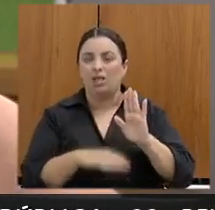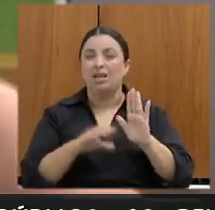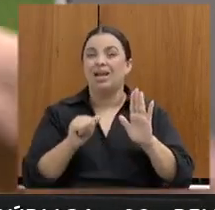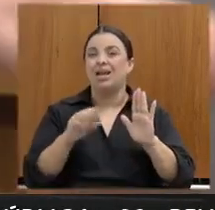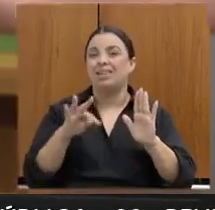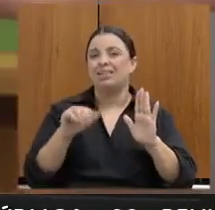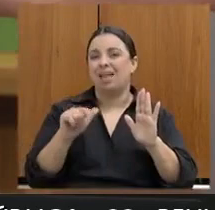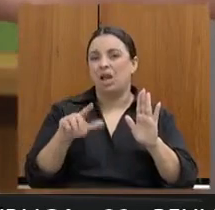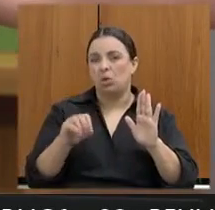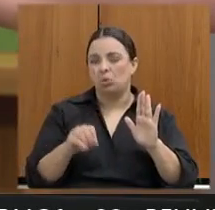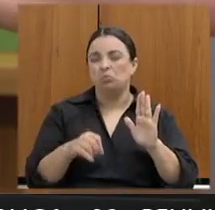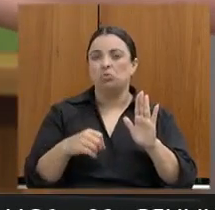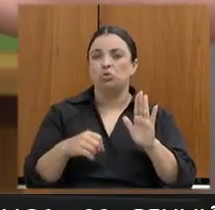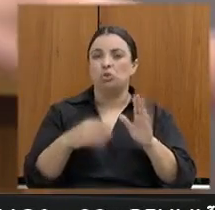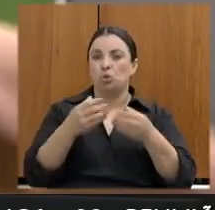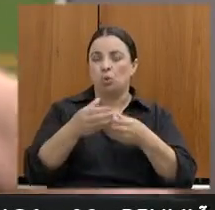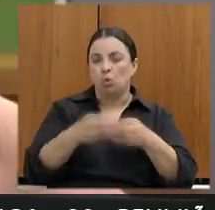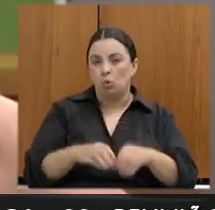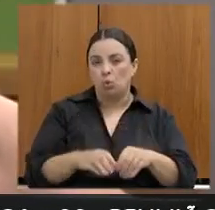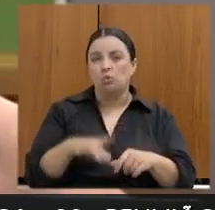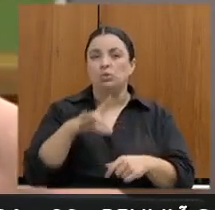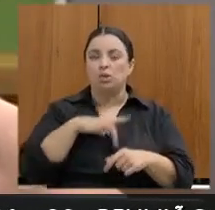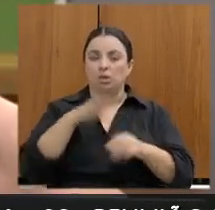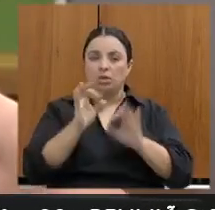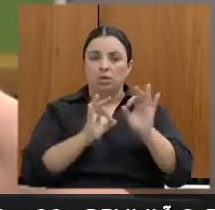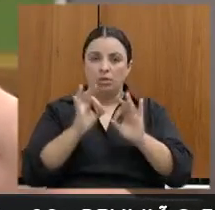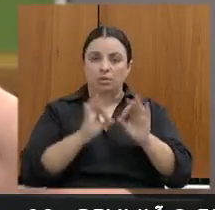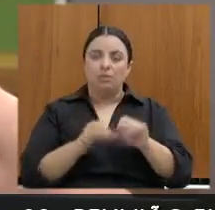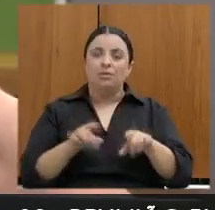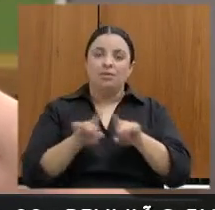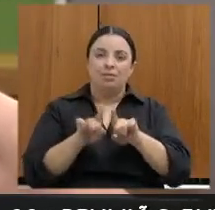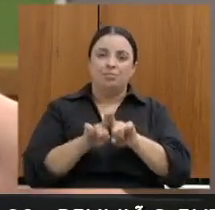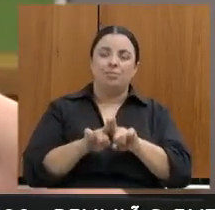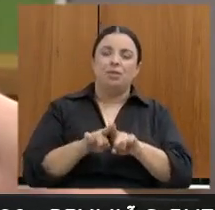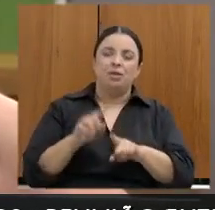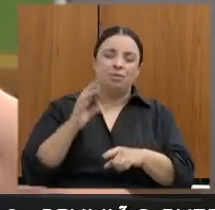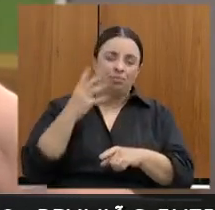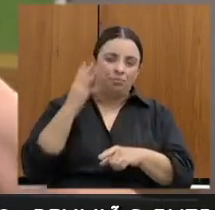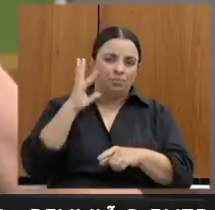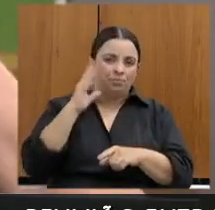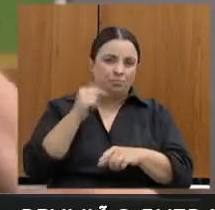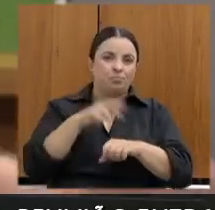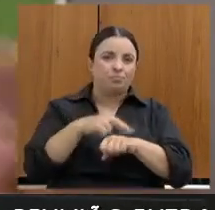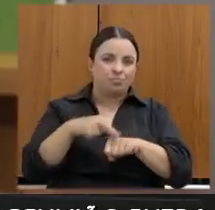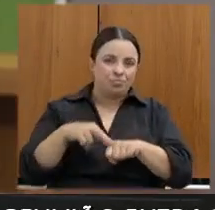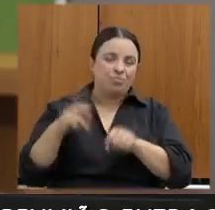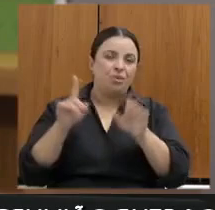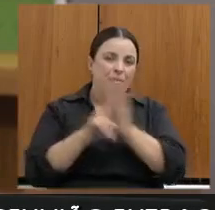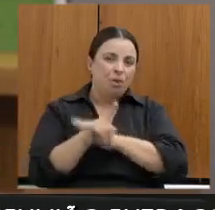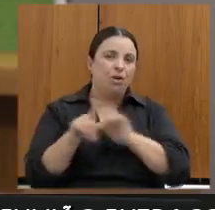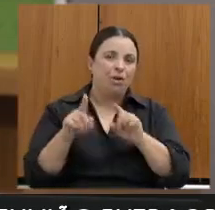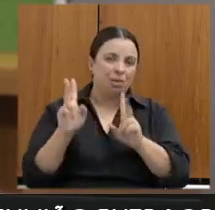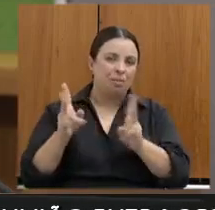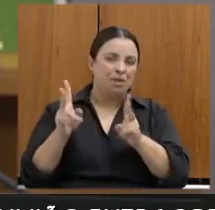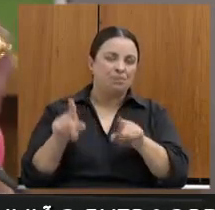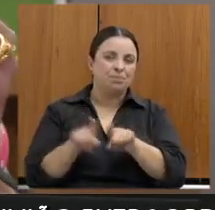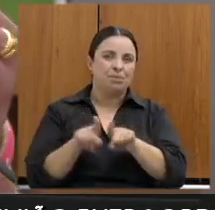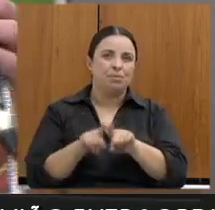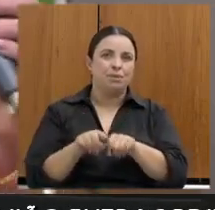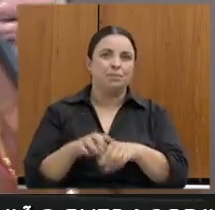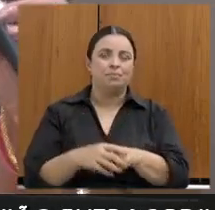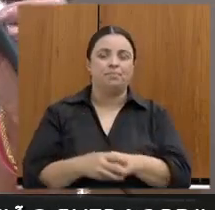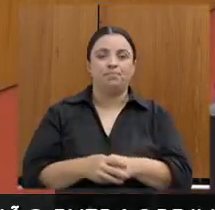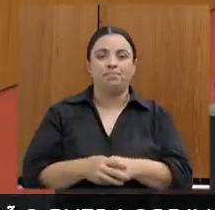planejamento eu acredito que vai ser também o questionamento do Serginho Rodrigues né mas eu já Vai adiantando